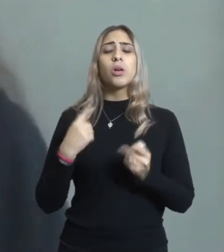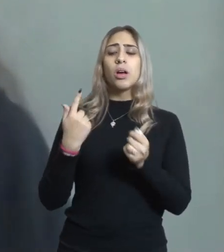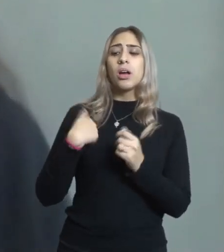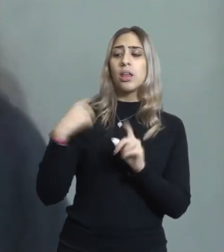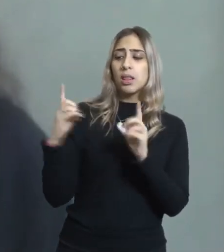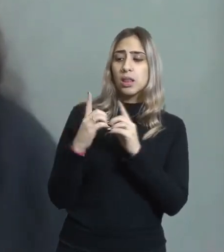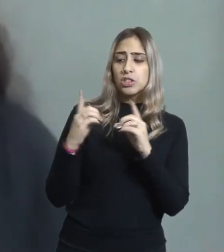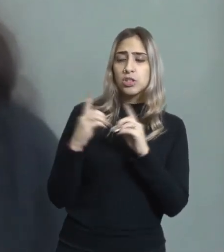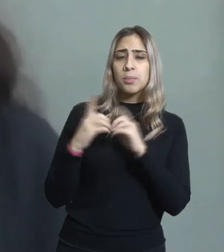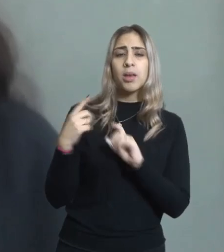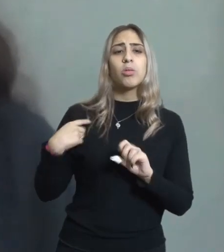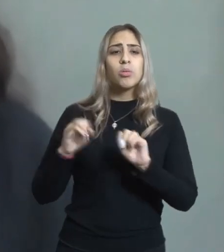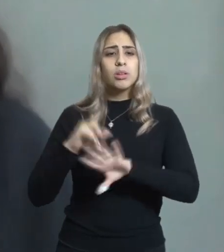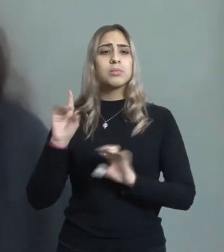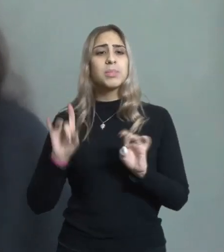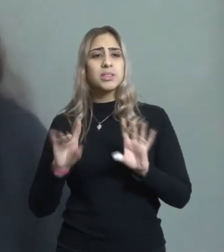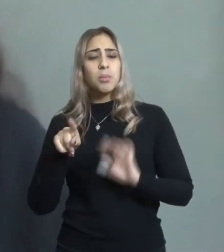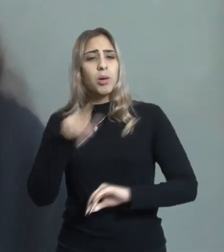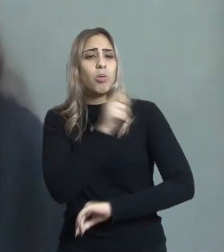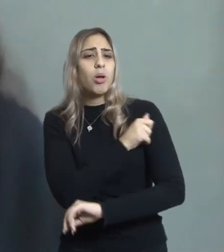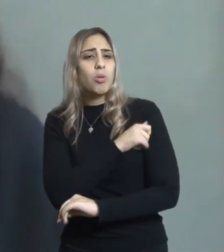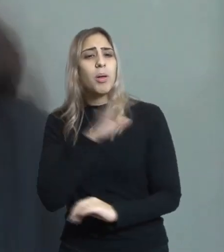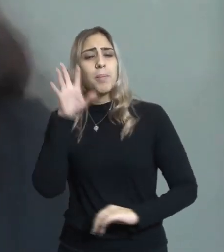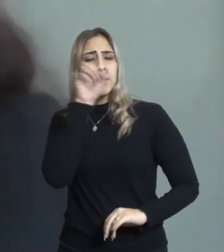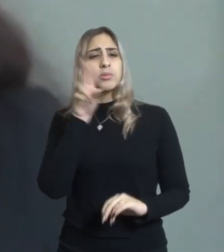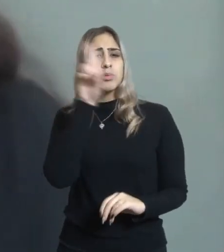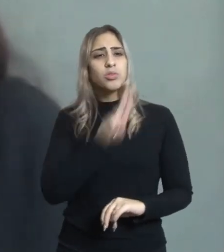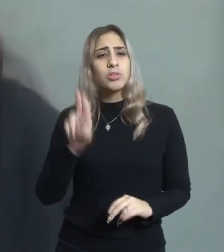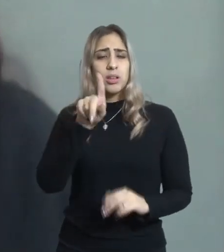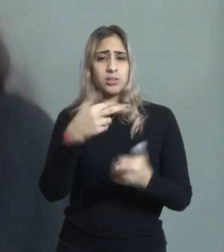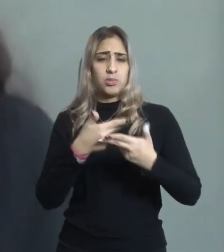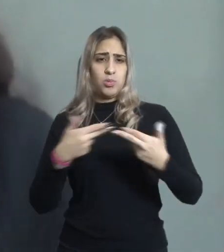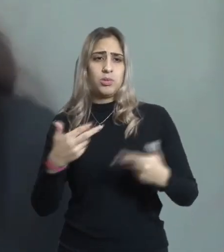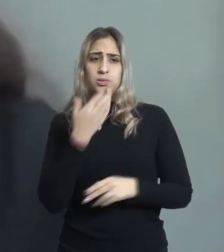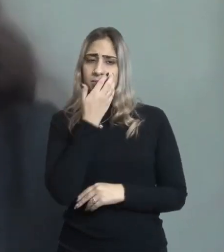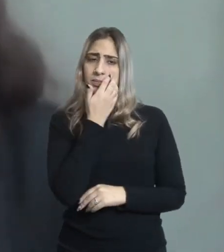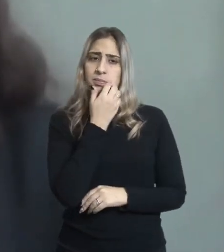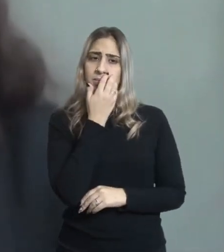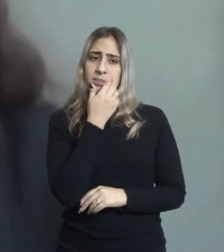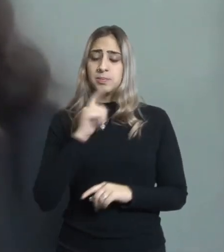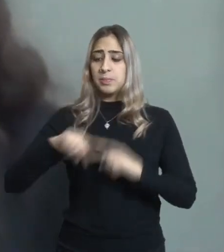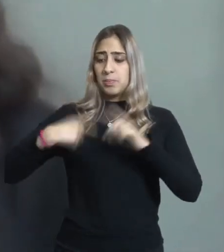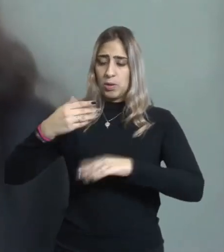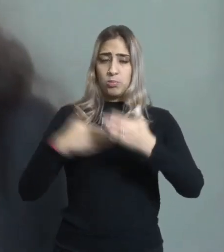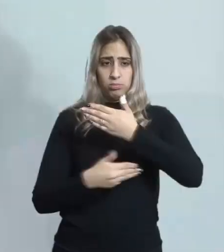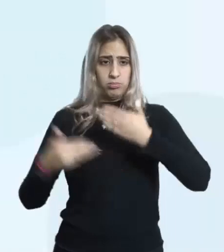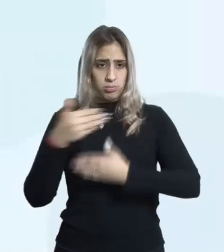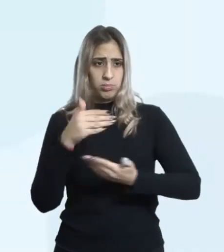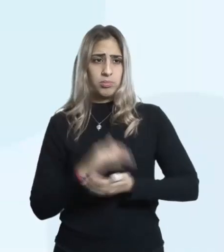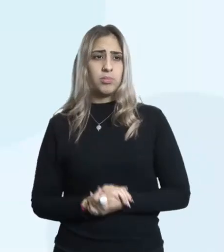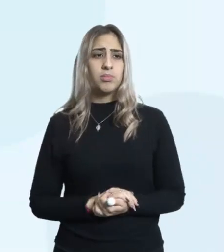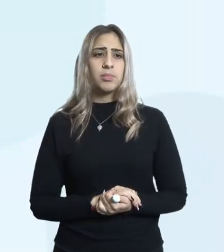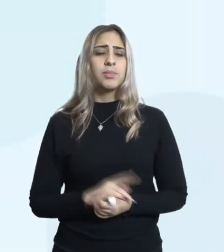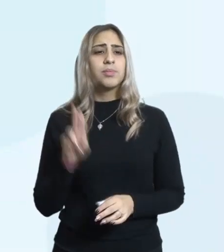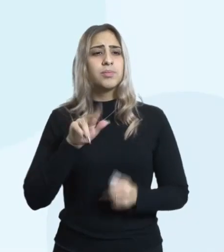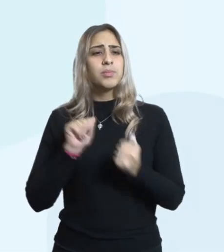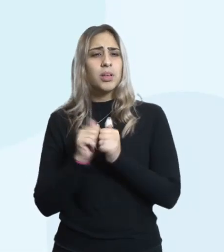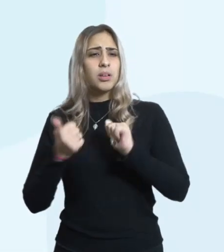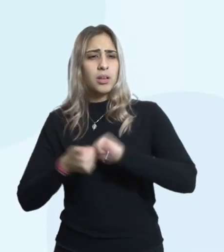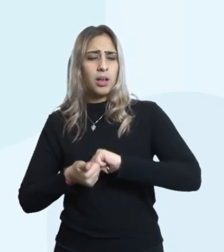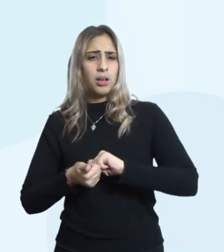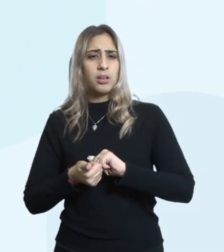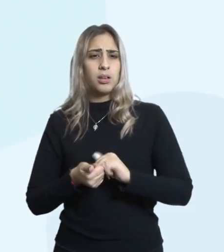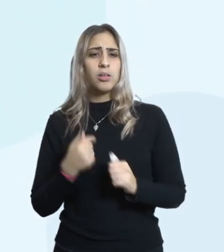educacional especializado para que o aluno aprenda a utilizar esses recursos. Próximo slide, sugestões de adaptações para alunos